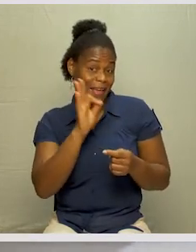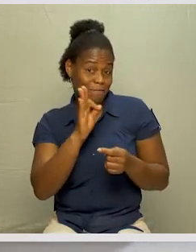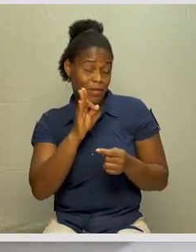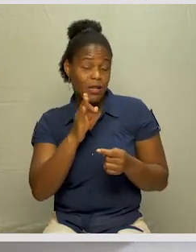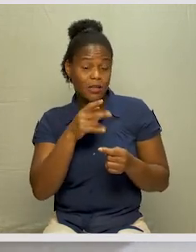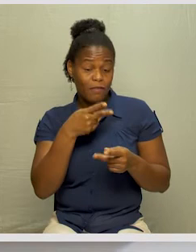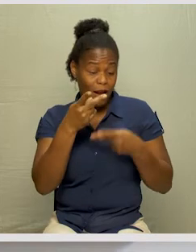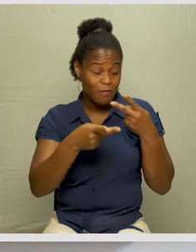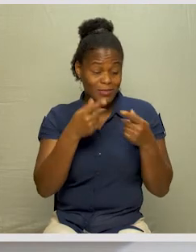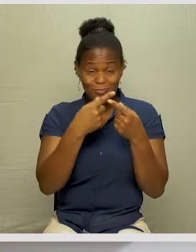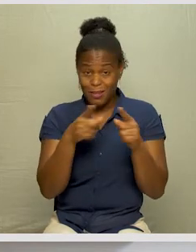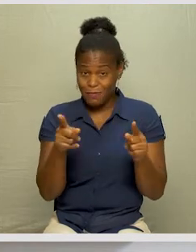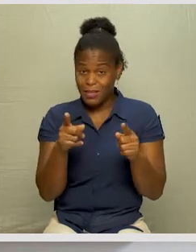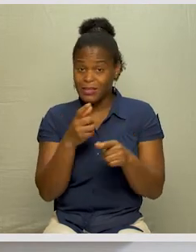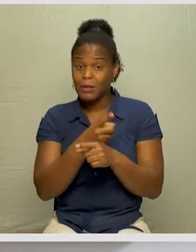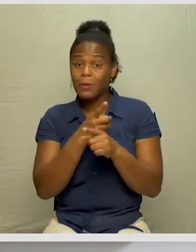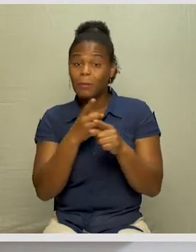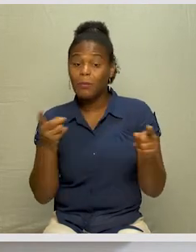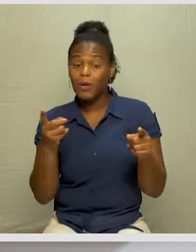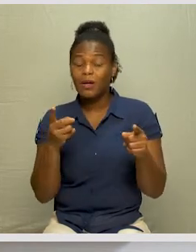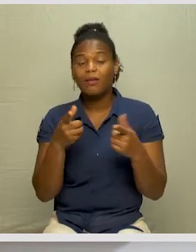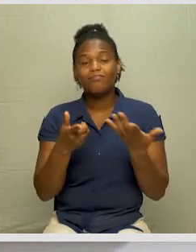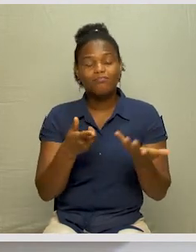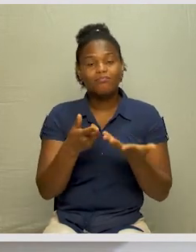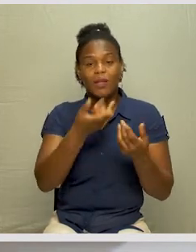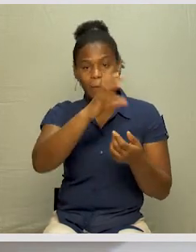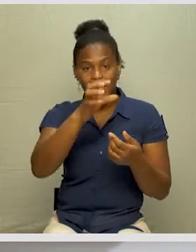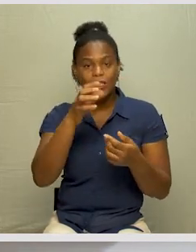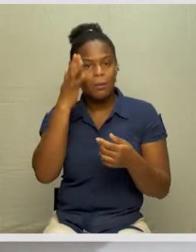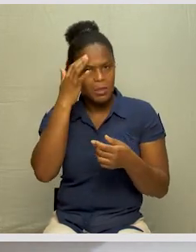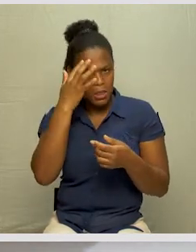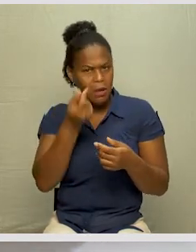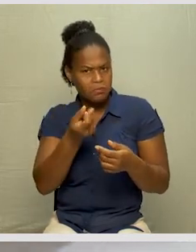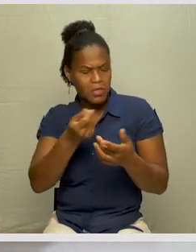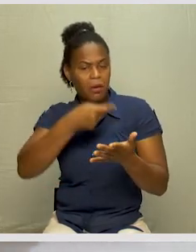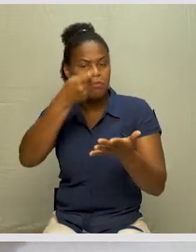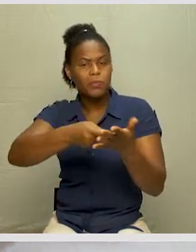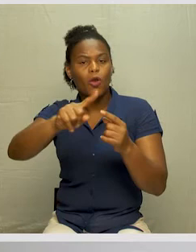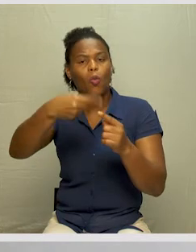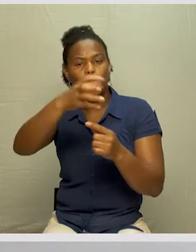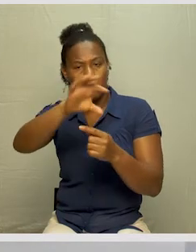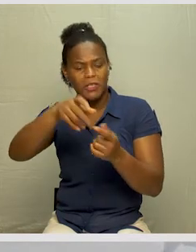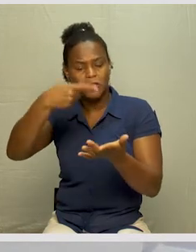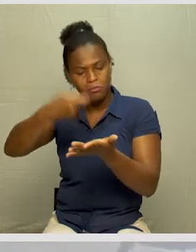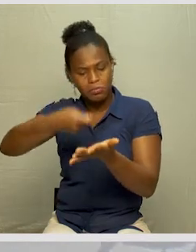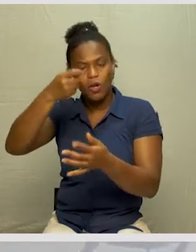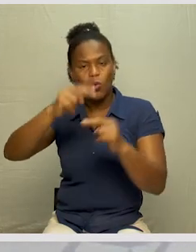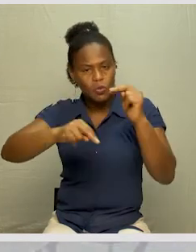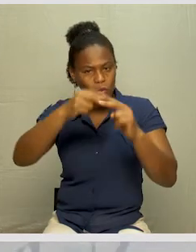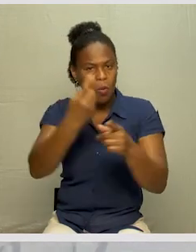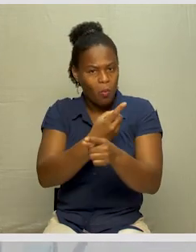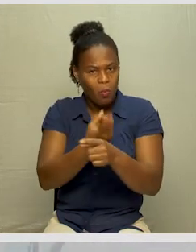outras balanças, uma vez que o país tem capacidade líquida de financiamento, como vocês podem ver